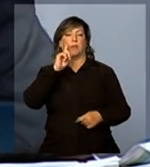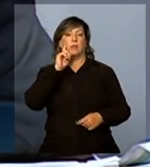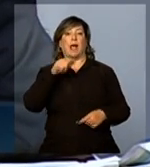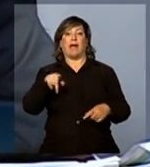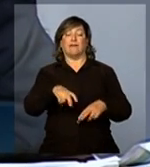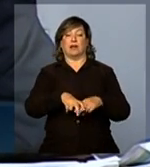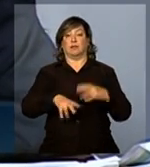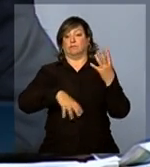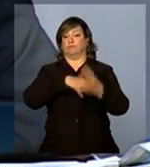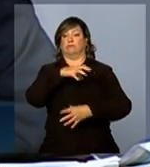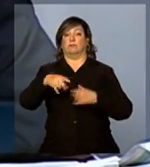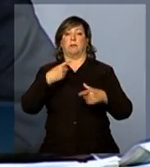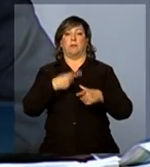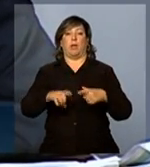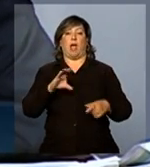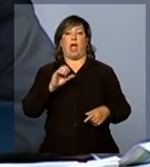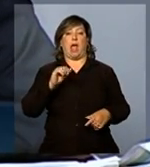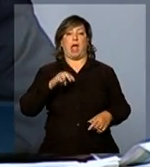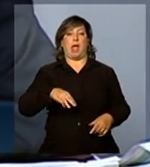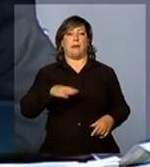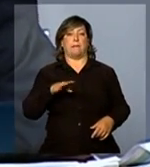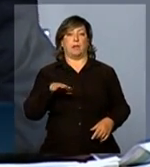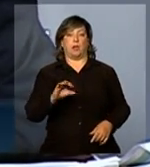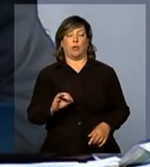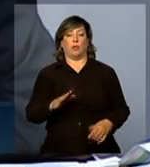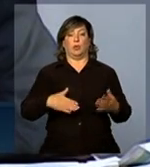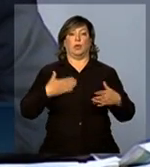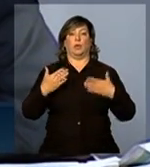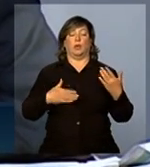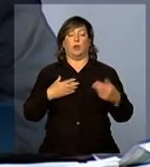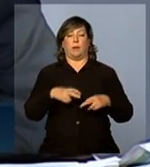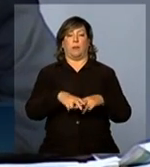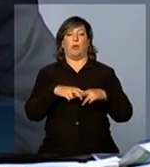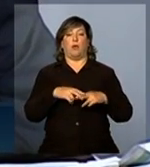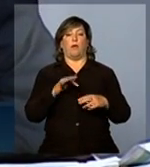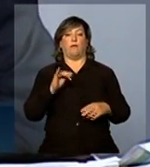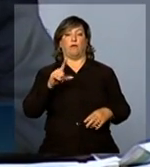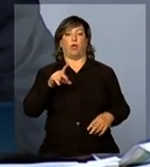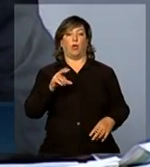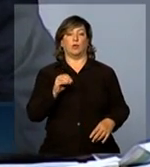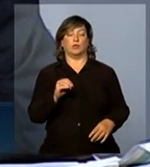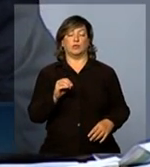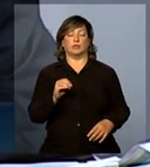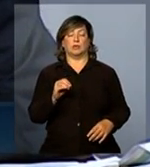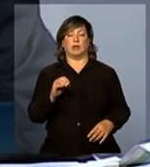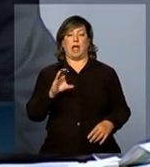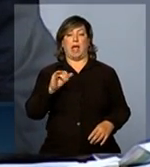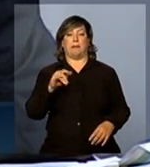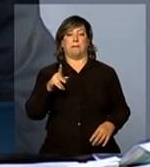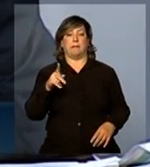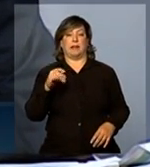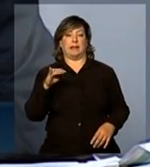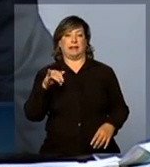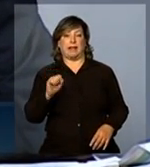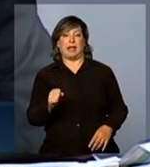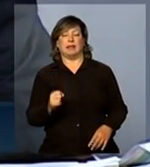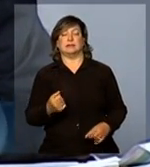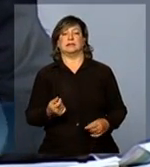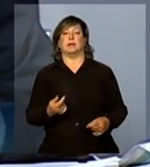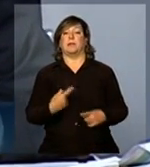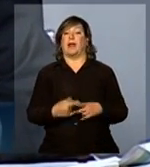uma turbulência cambial e uma turbulência dos fluxos de capitais que atrapalhou todos os países,